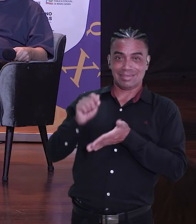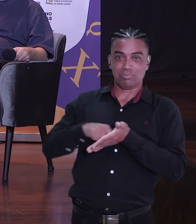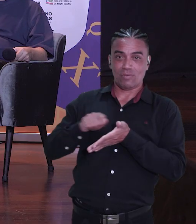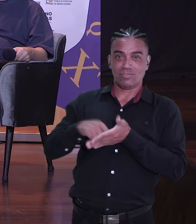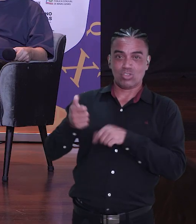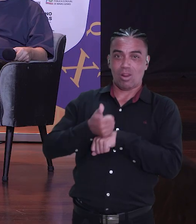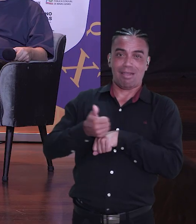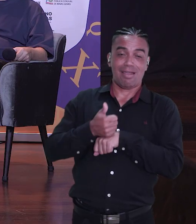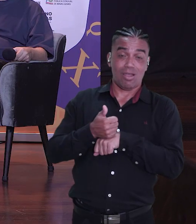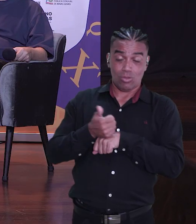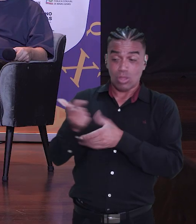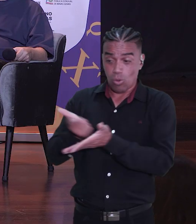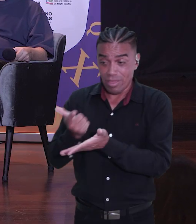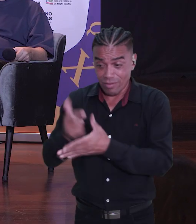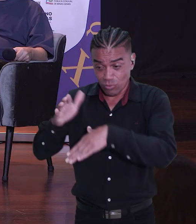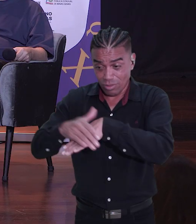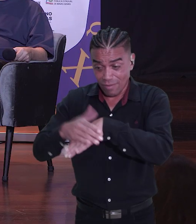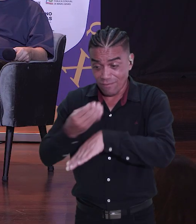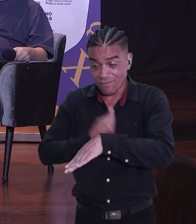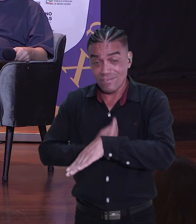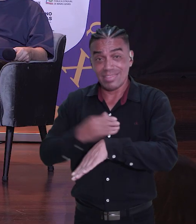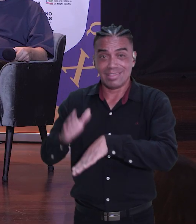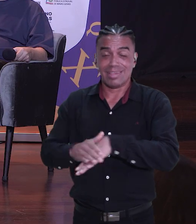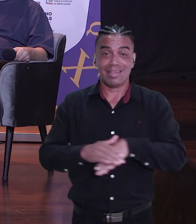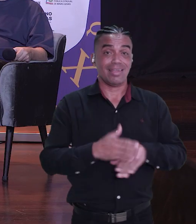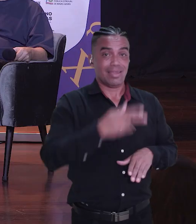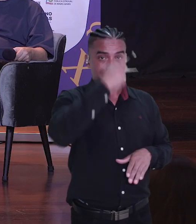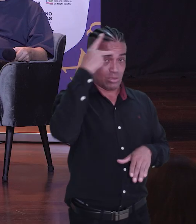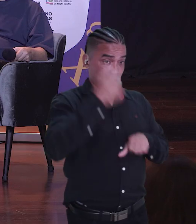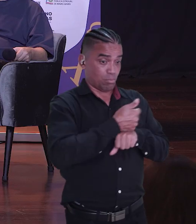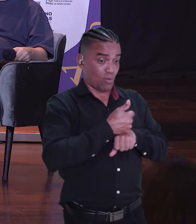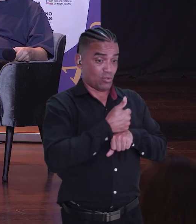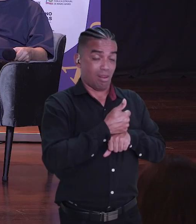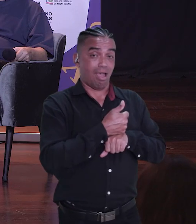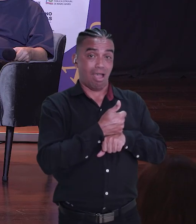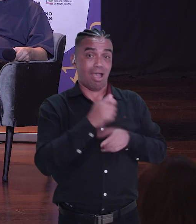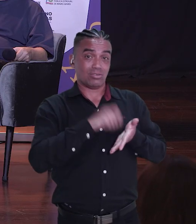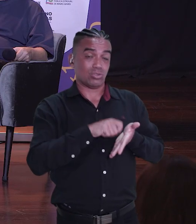O autor está morrendo ou não está, mas o livro tem vida própria, né? O leitor também não tem